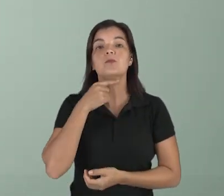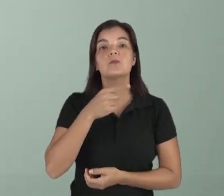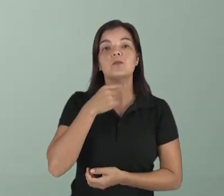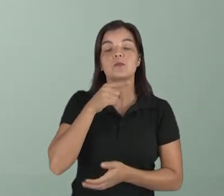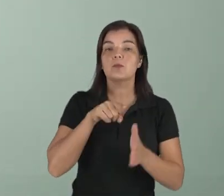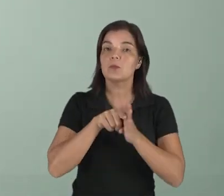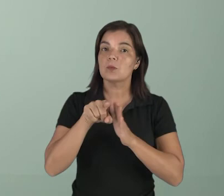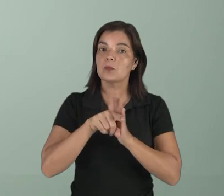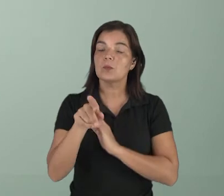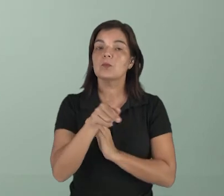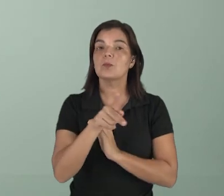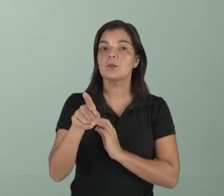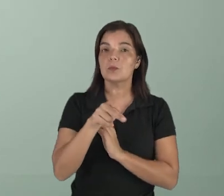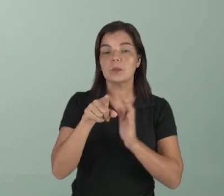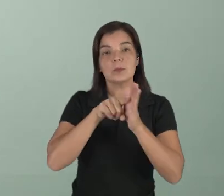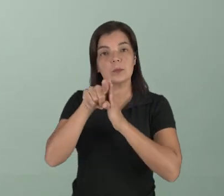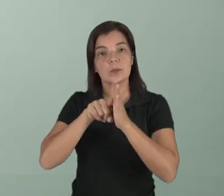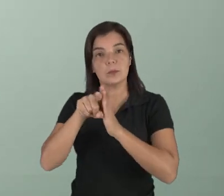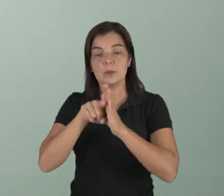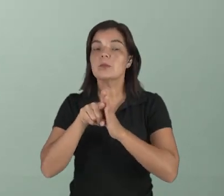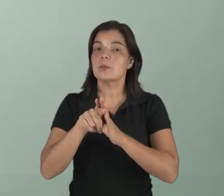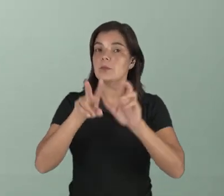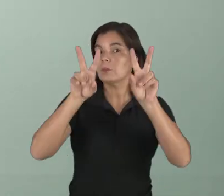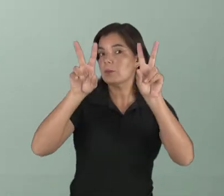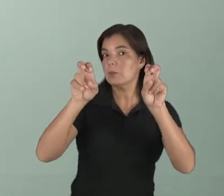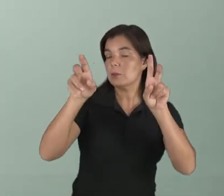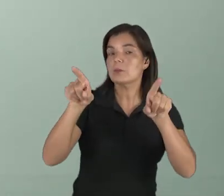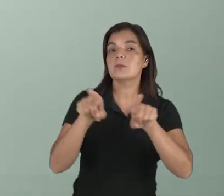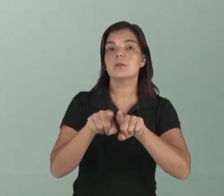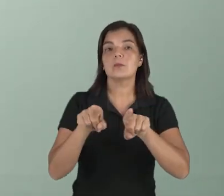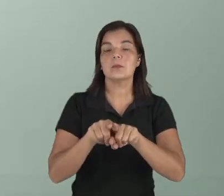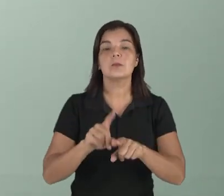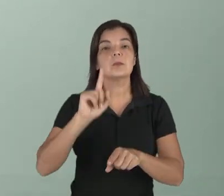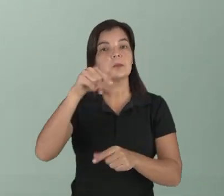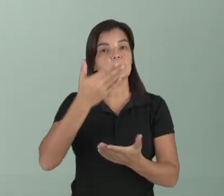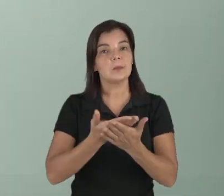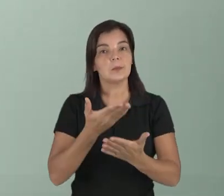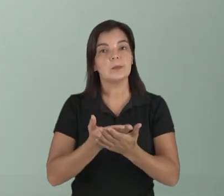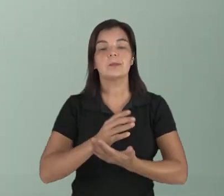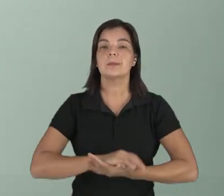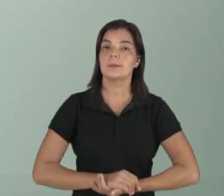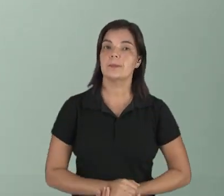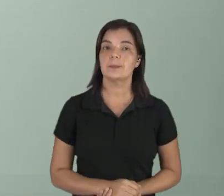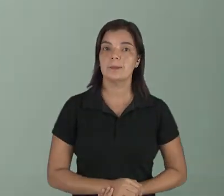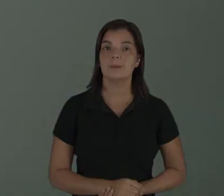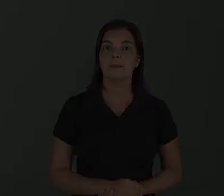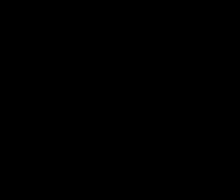pergunte para o seu professor, pesquise mais sobre essas modalidades e até a próxima aula.